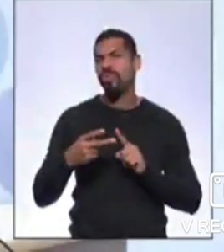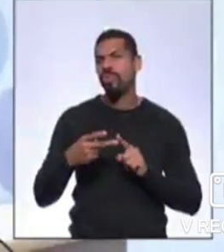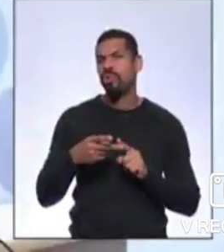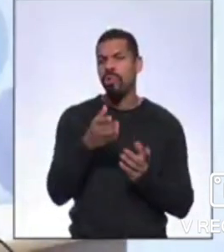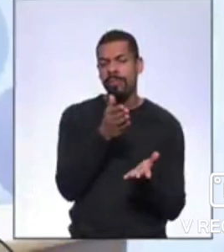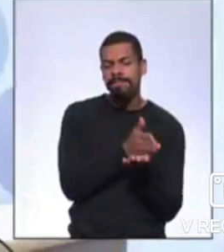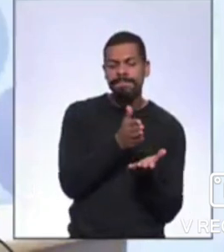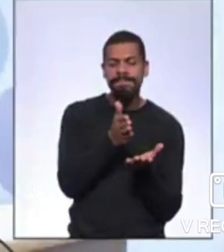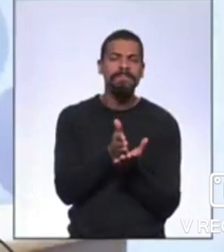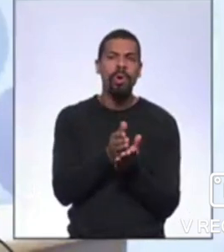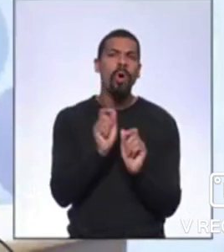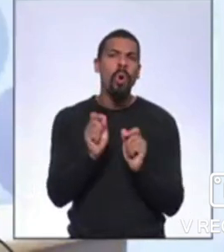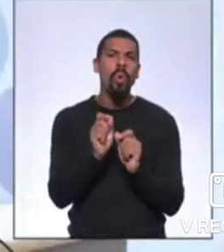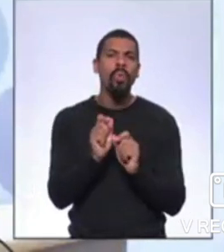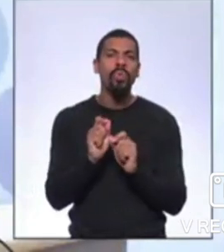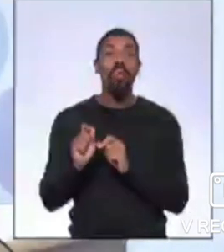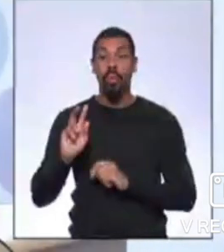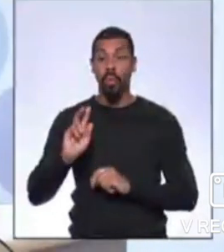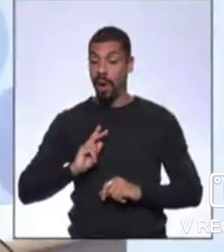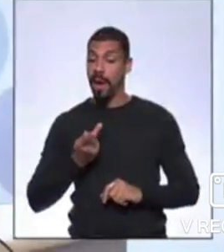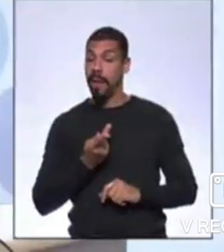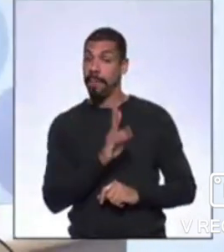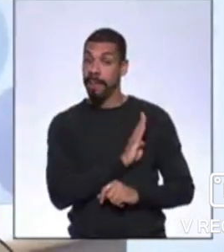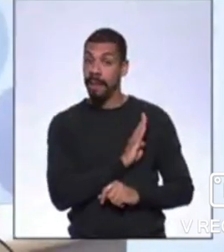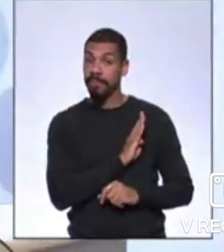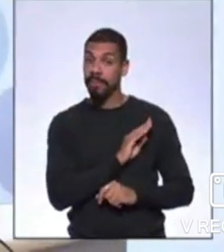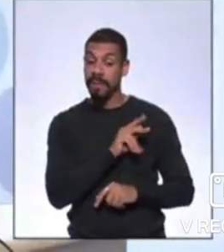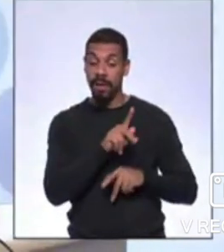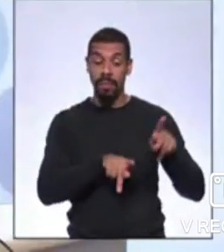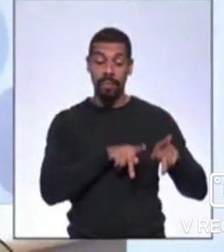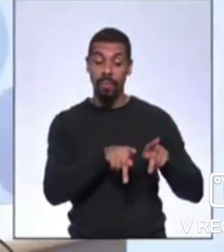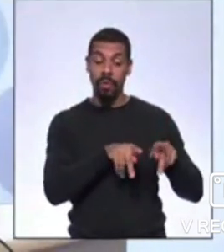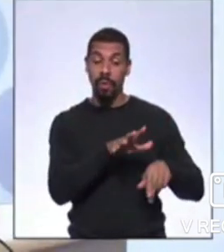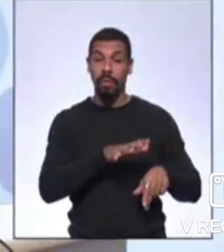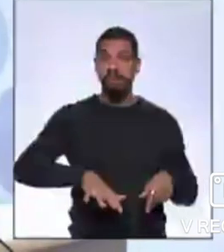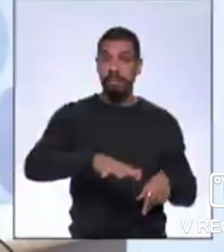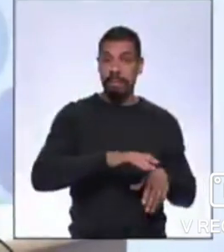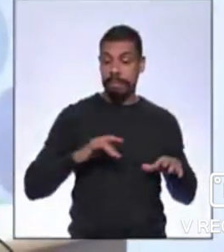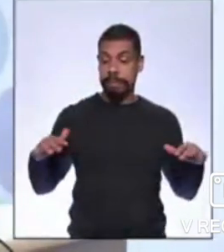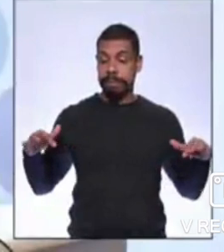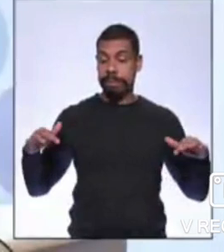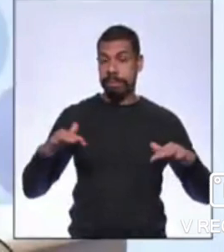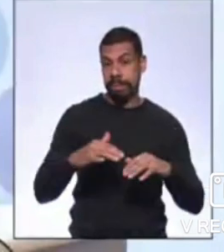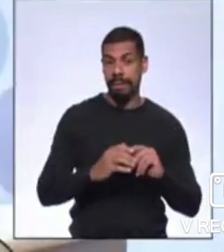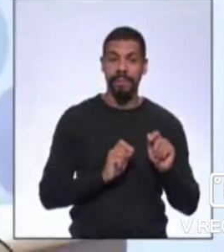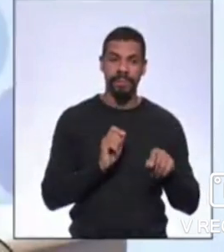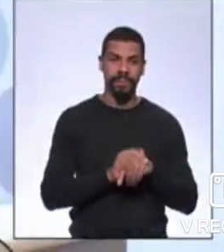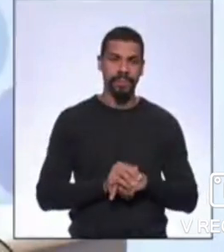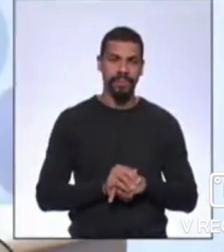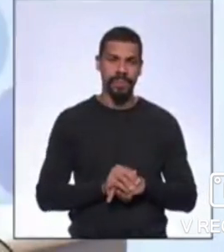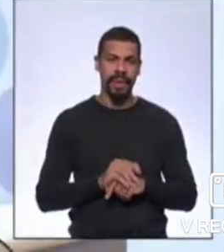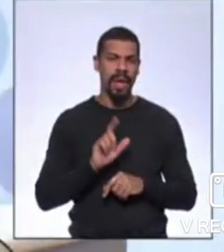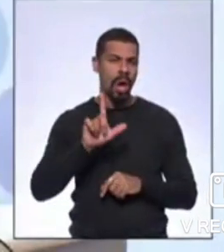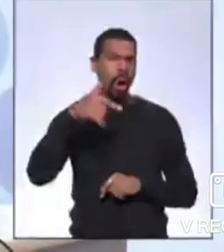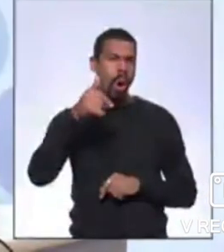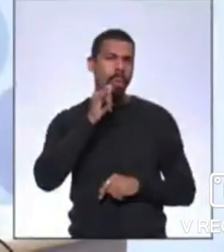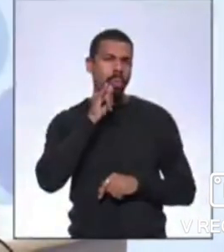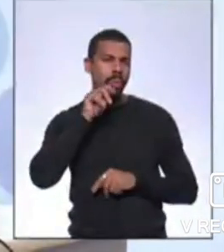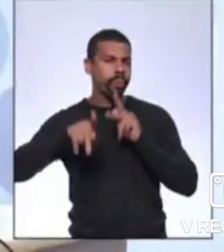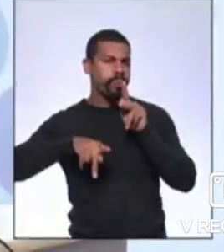intermediário, quando os hebreus chegaram, o Egito estava sendo governado por um povo invasor, que eram os Hicsos. E os